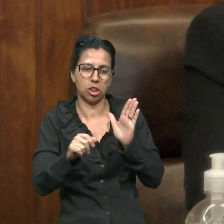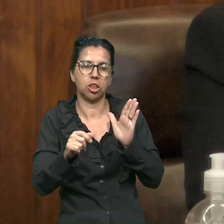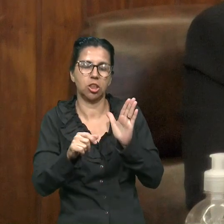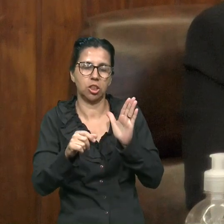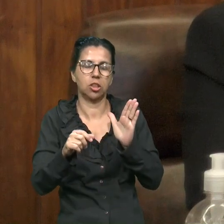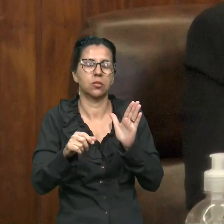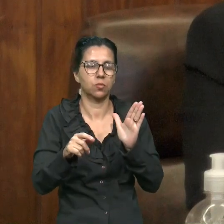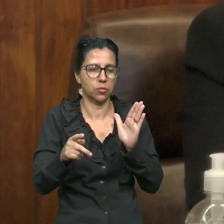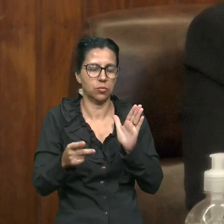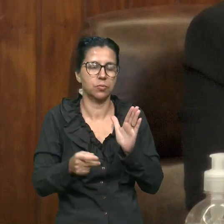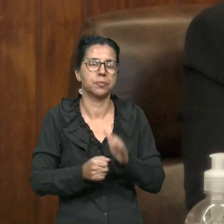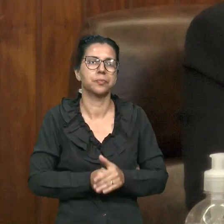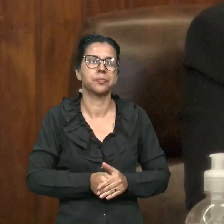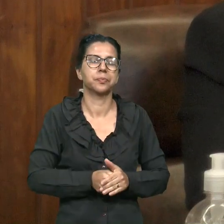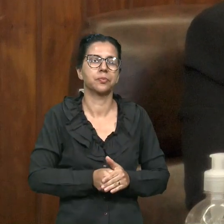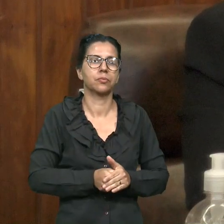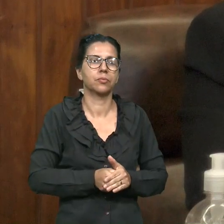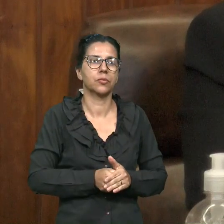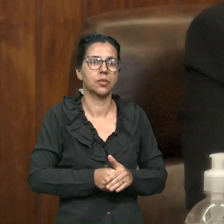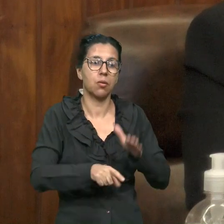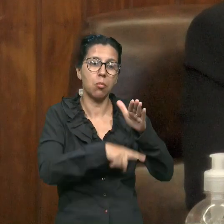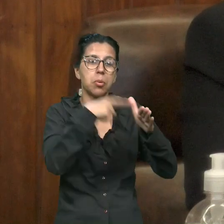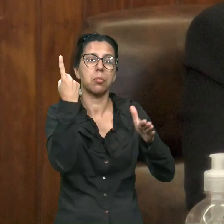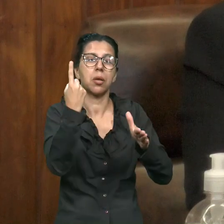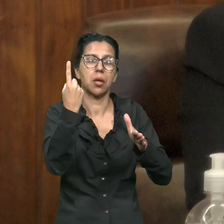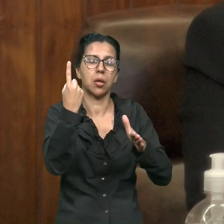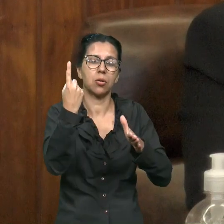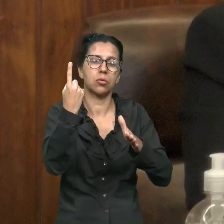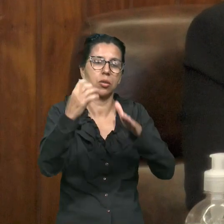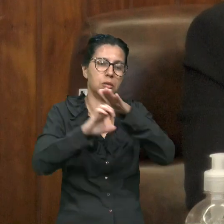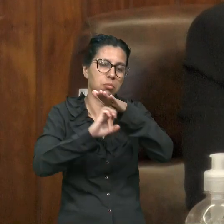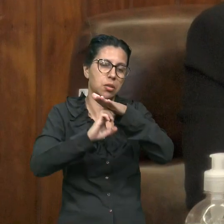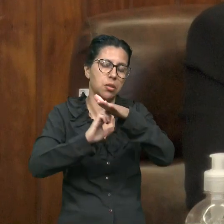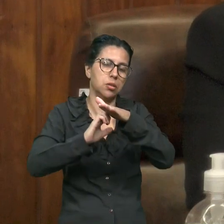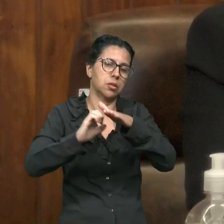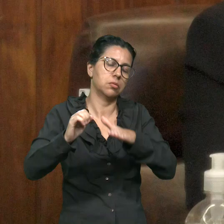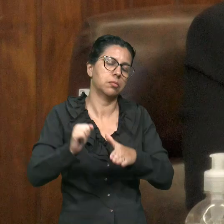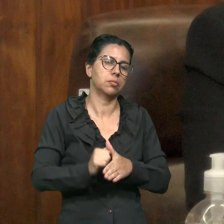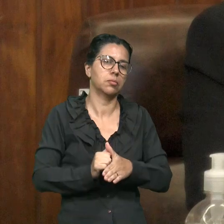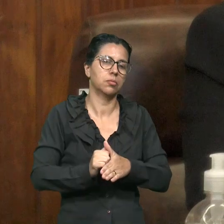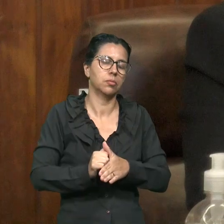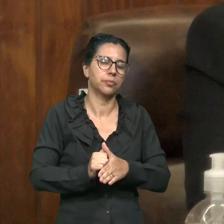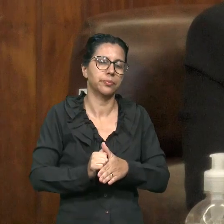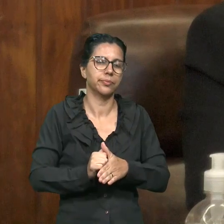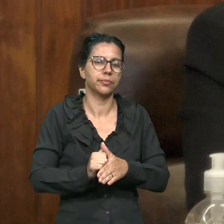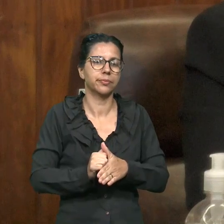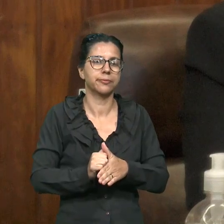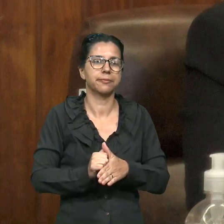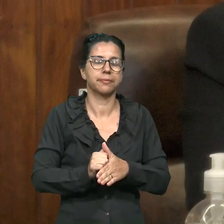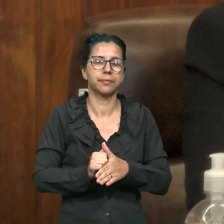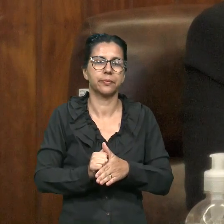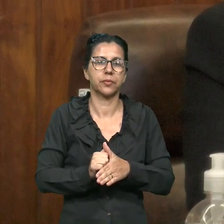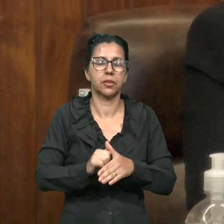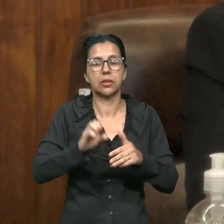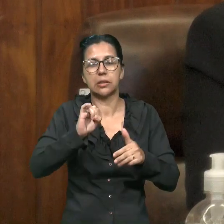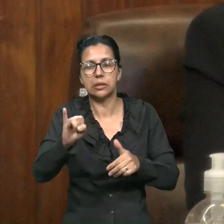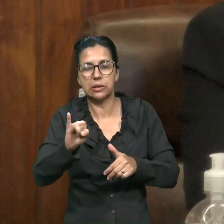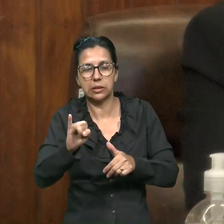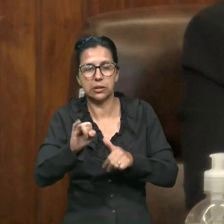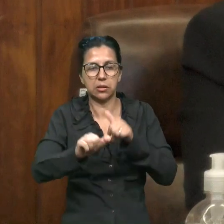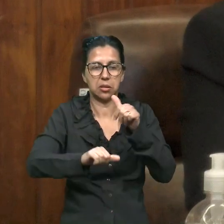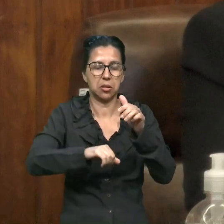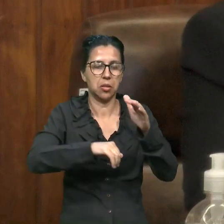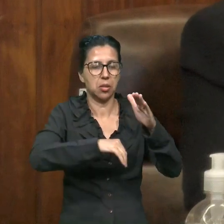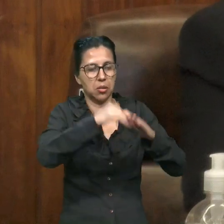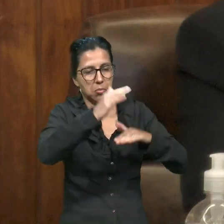E não o que vemos aqui, a primeira colocada torna-se, quando somados os aditivos e quando temos ocorrido alterações dos projetos, deixa